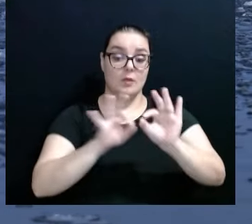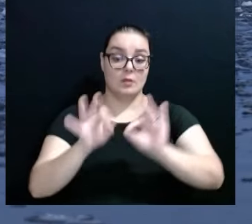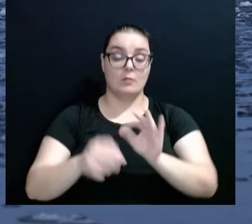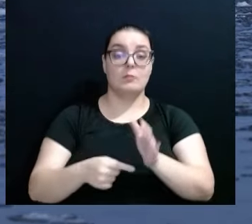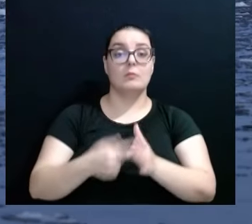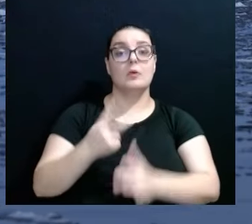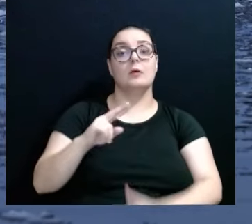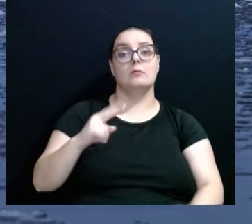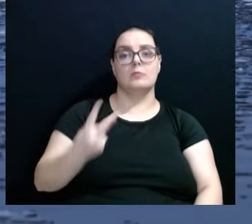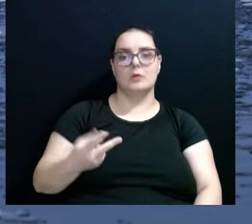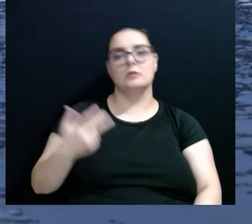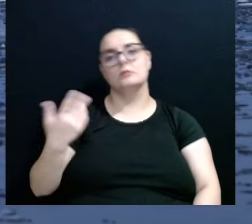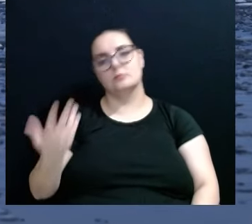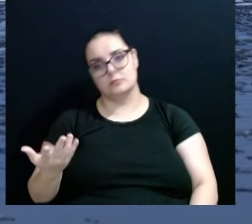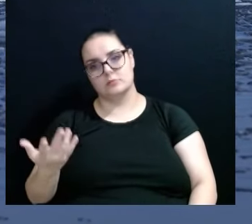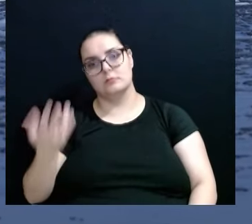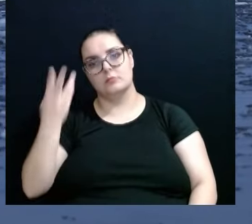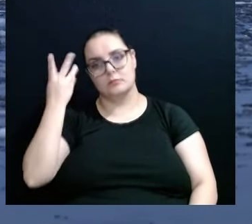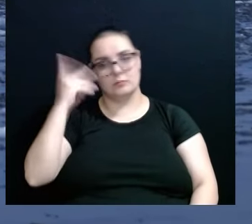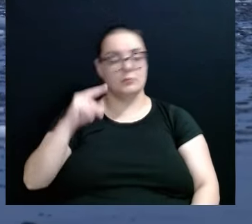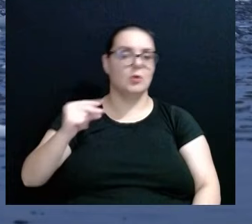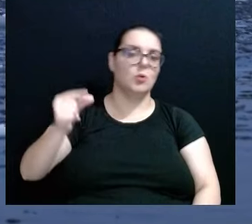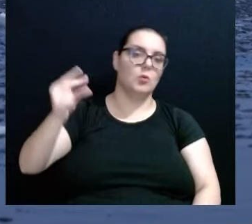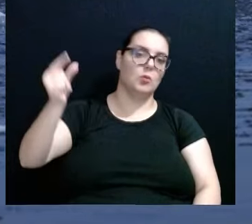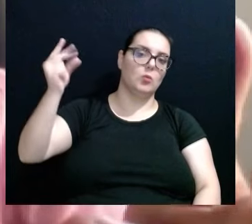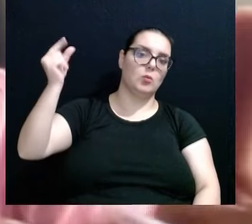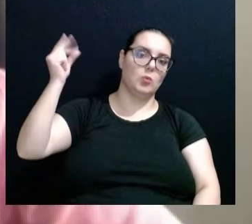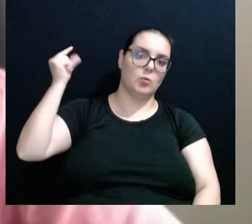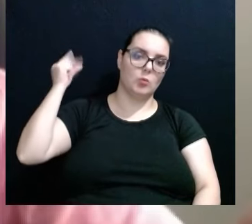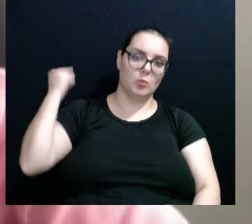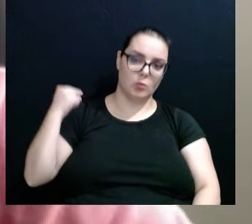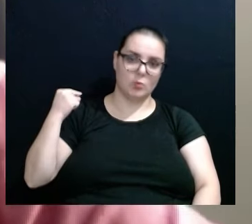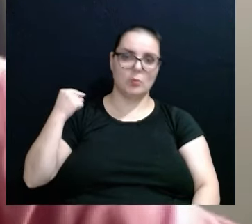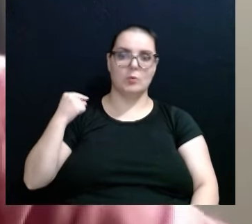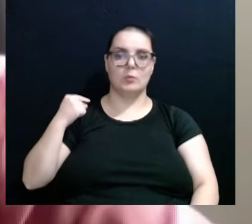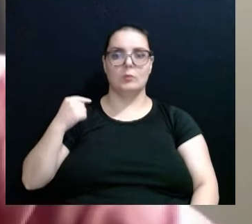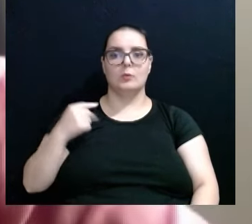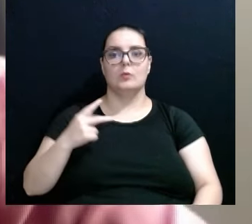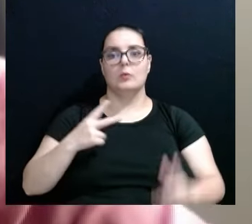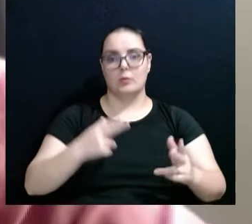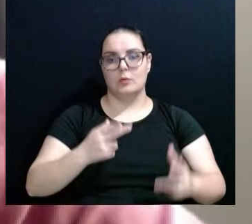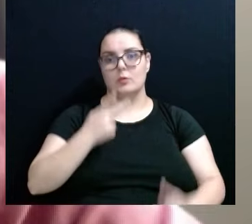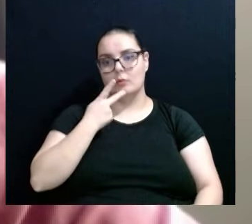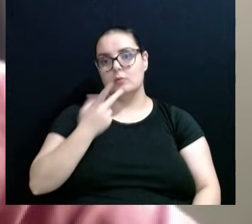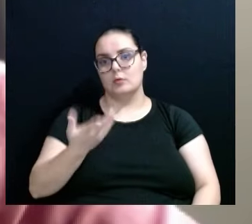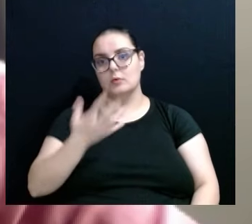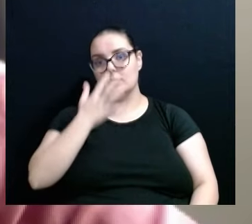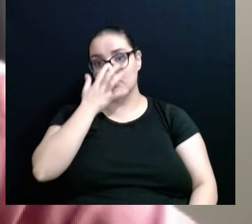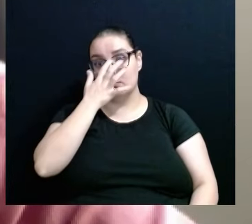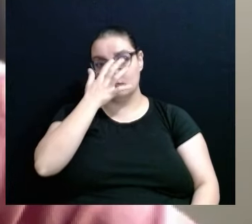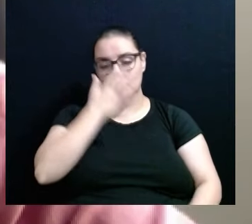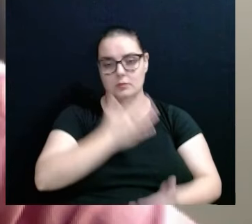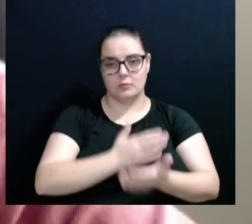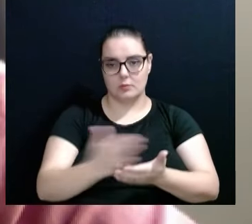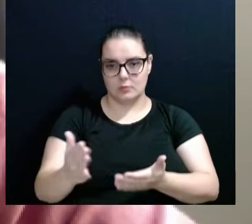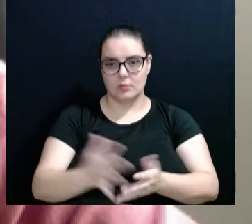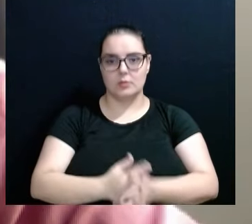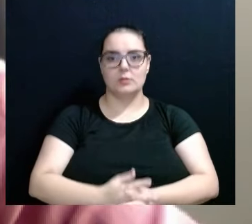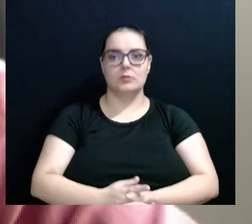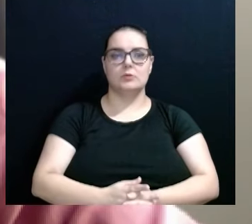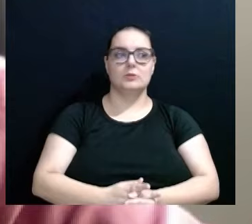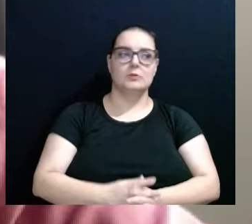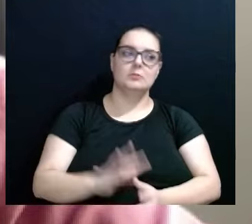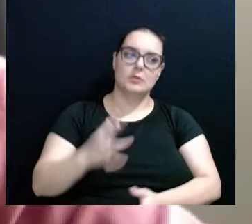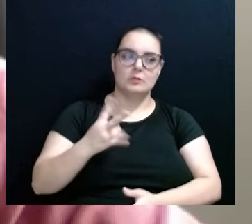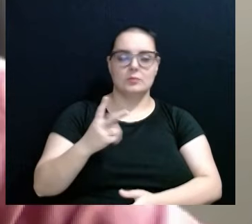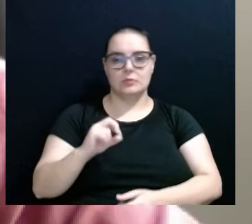nós elaborássemos pela primeira vez, embora essa teoria já seja um pouco antiga, como eu te